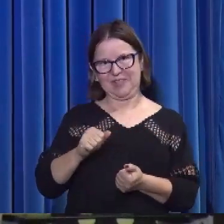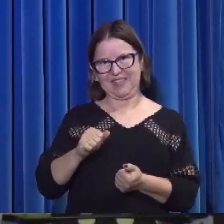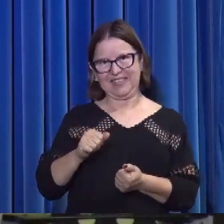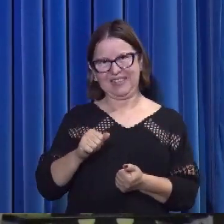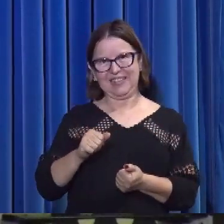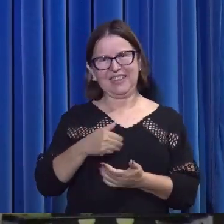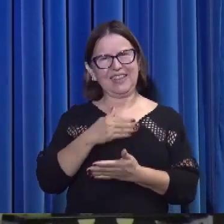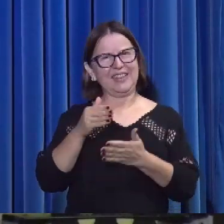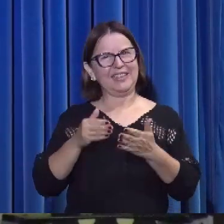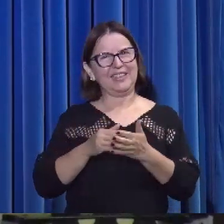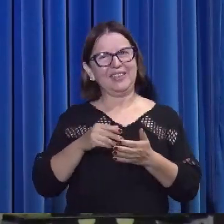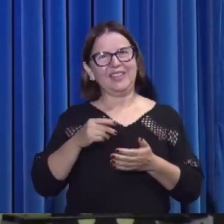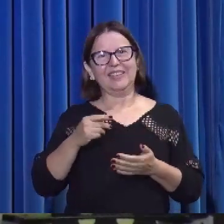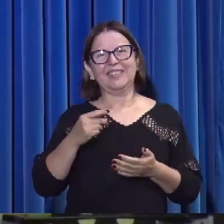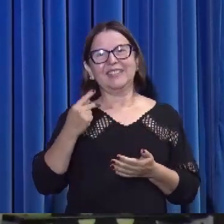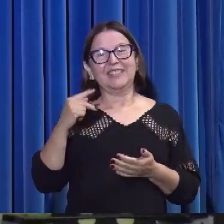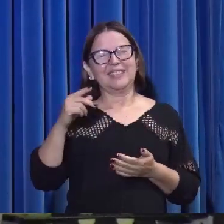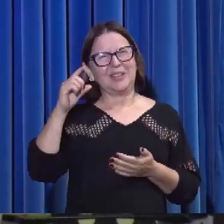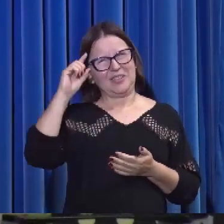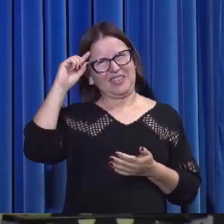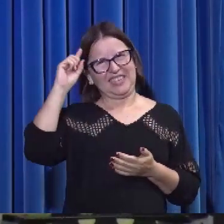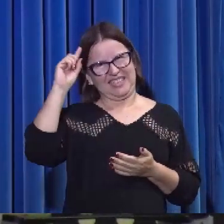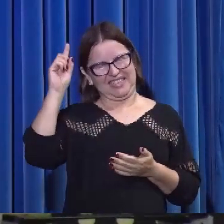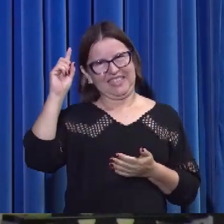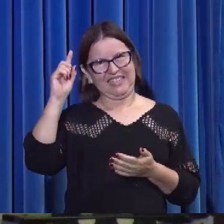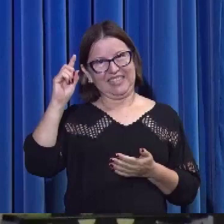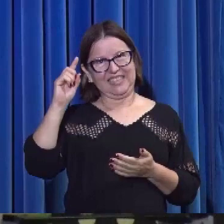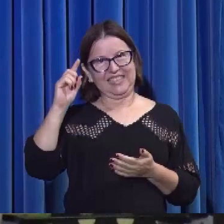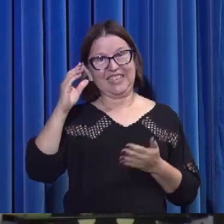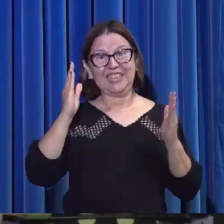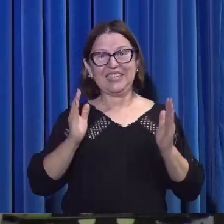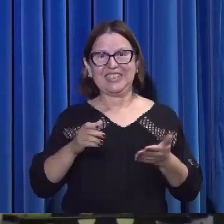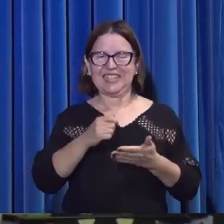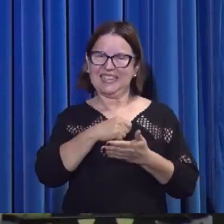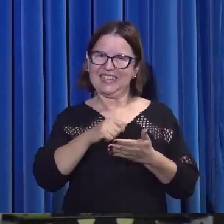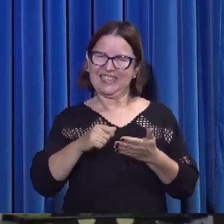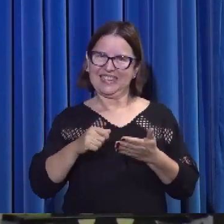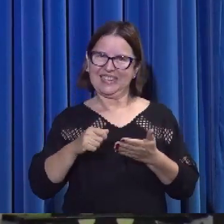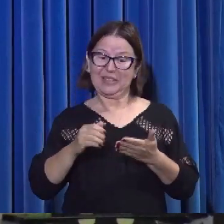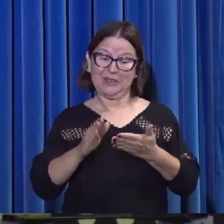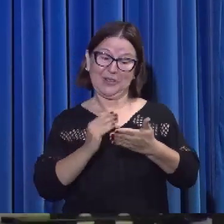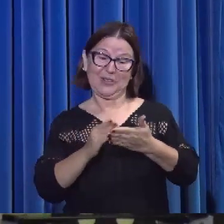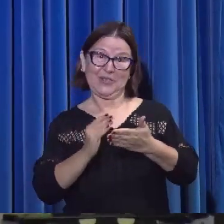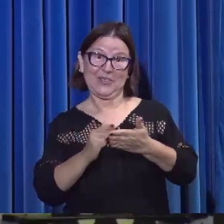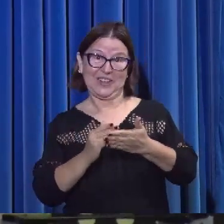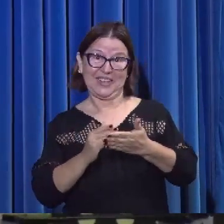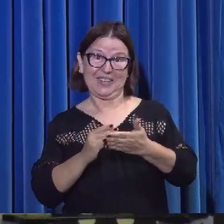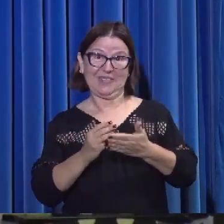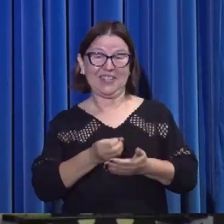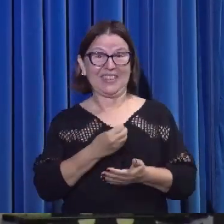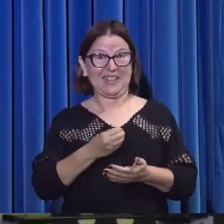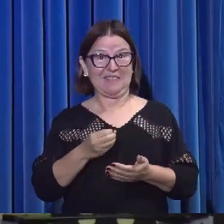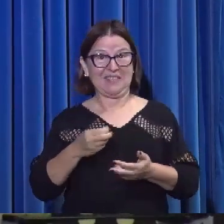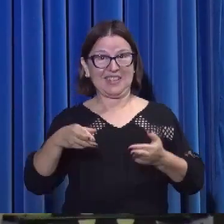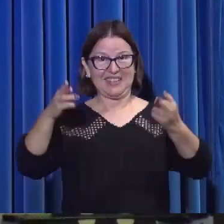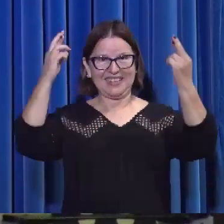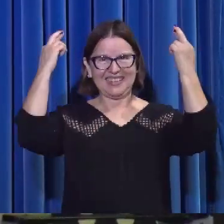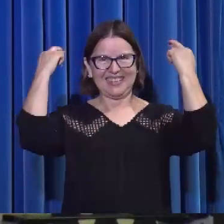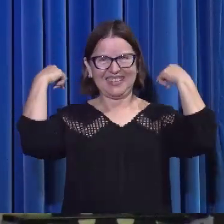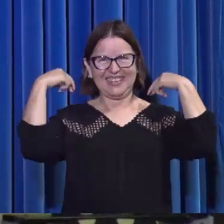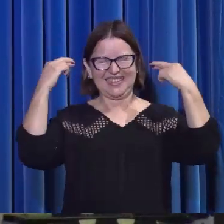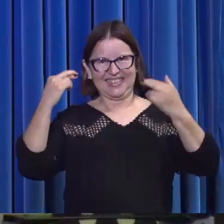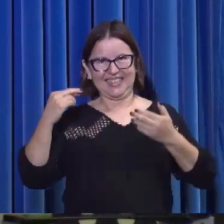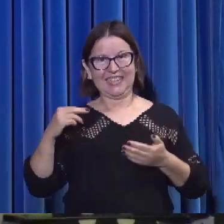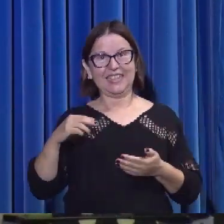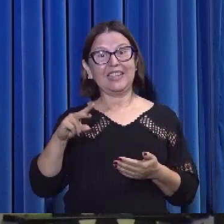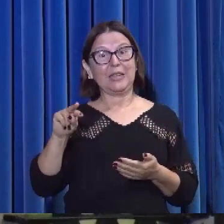foram escritos no livro da vida do Cordeiro, quando ainda nenhum deles existia. Conforme está escrito